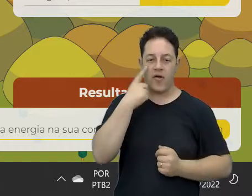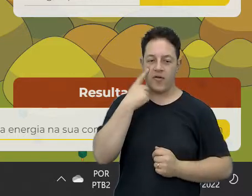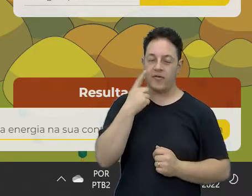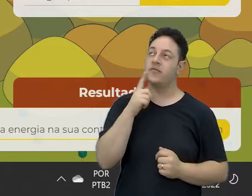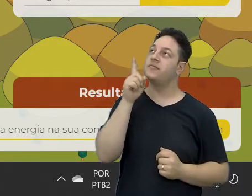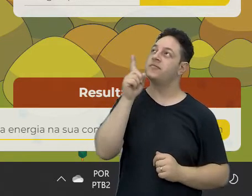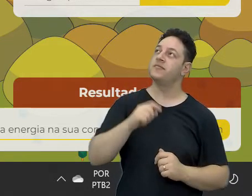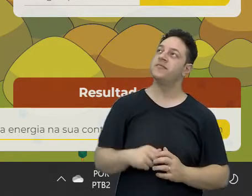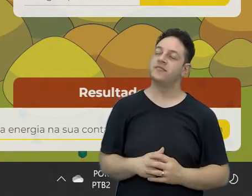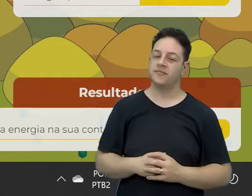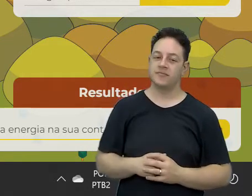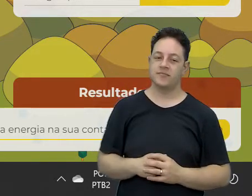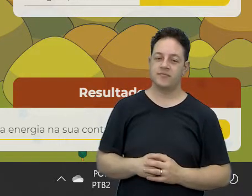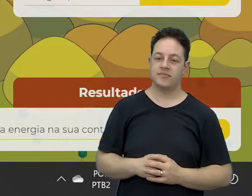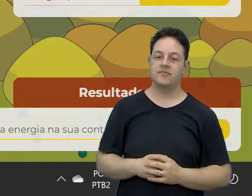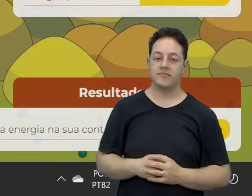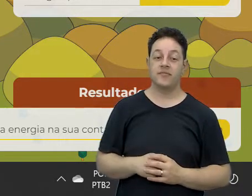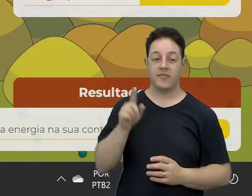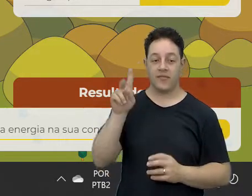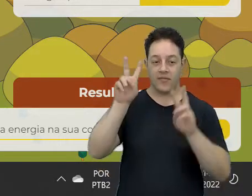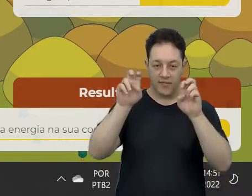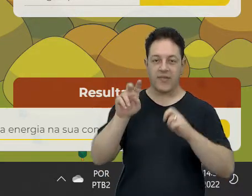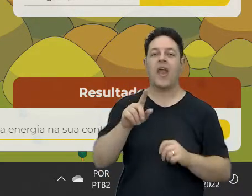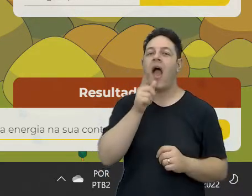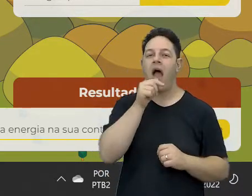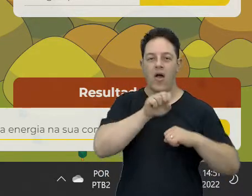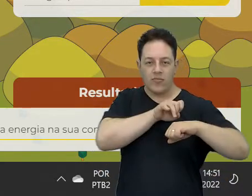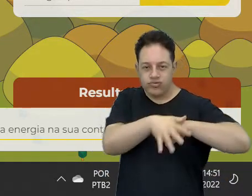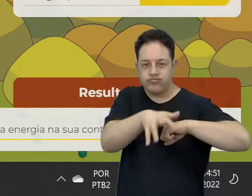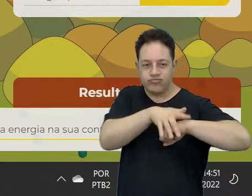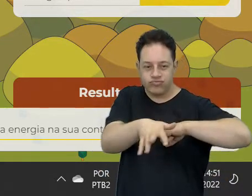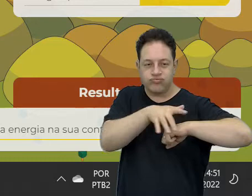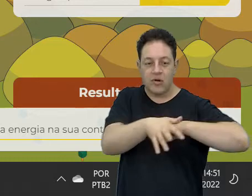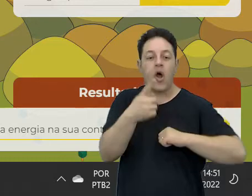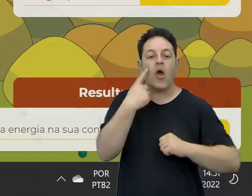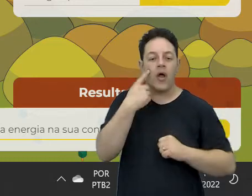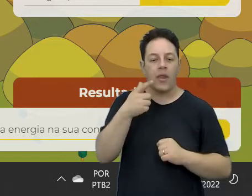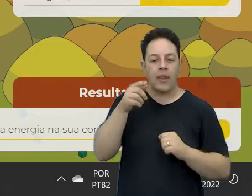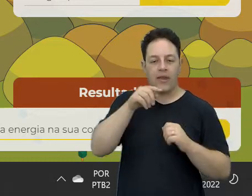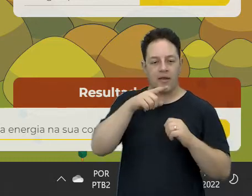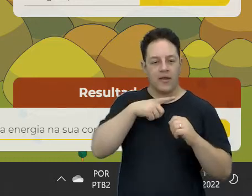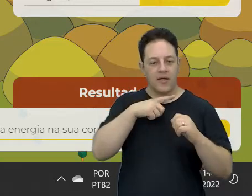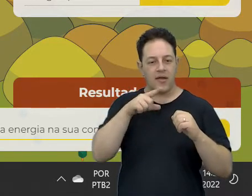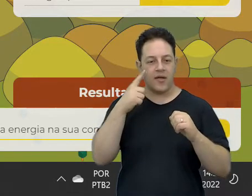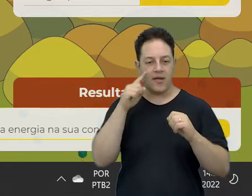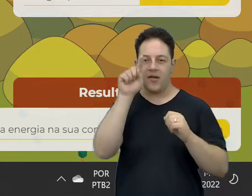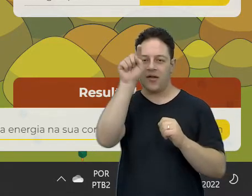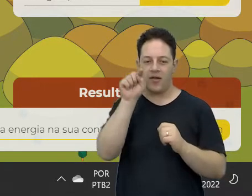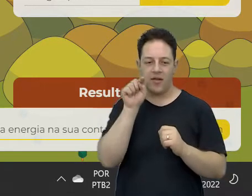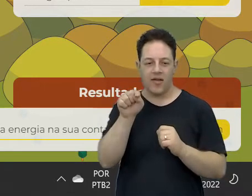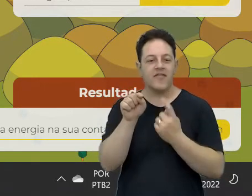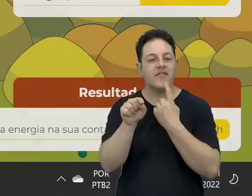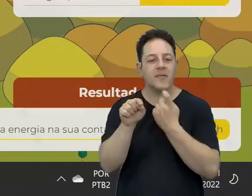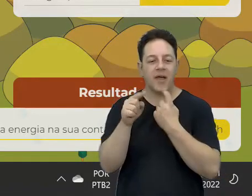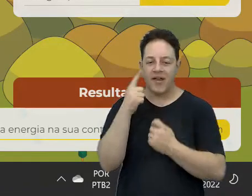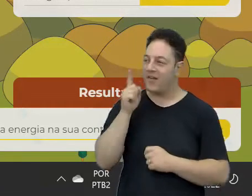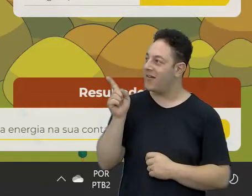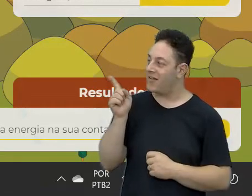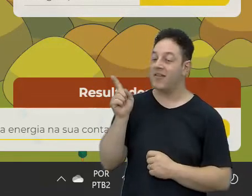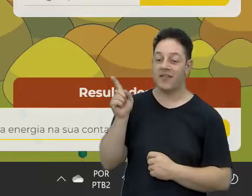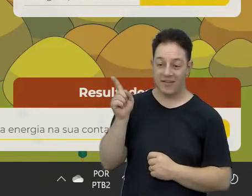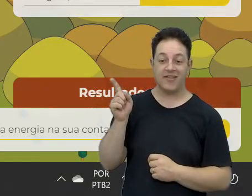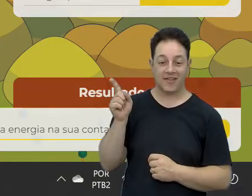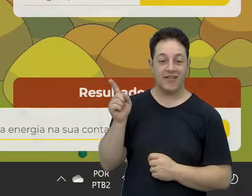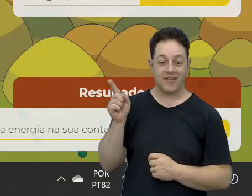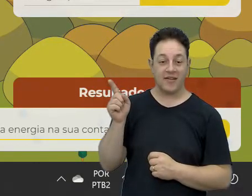Foi da hidrelétrica. Da hidrelétrica. Mas lá embaixo também, ó, não tem uma exclamaçãozinha vermelha? Espero que vocês estejam aqui, vendo. Ó. Aí tem